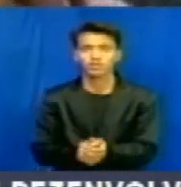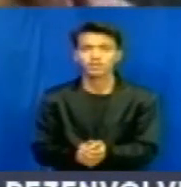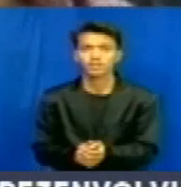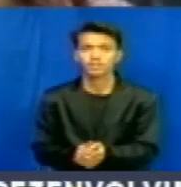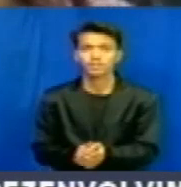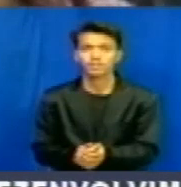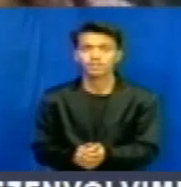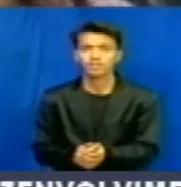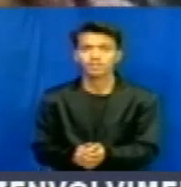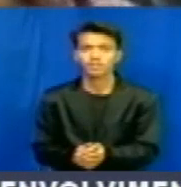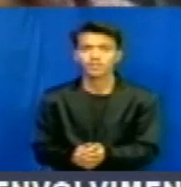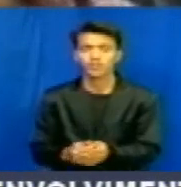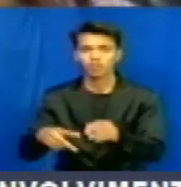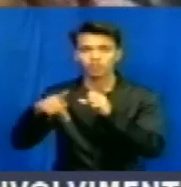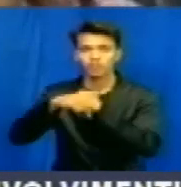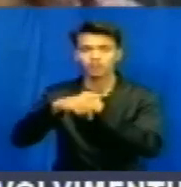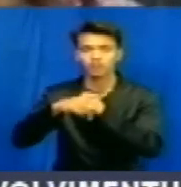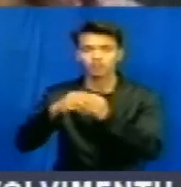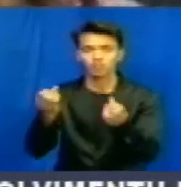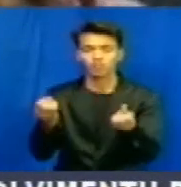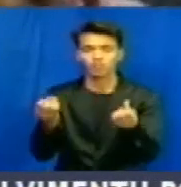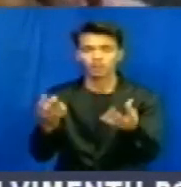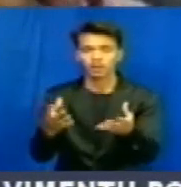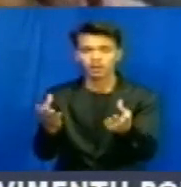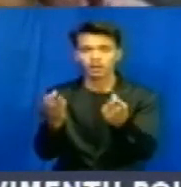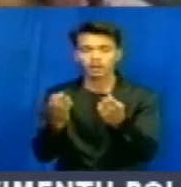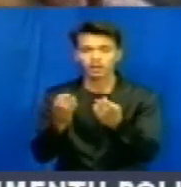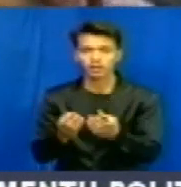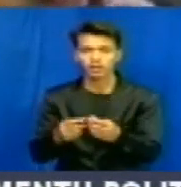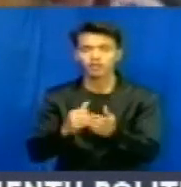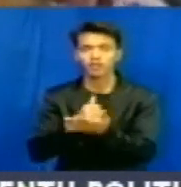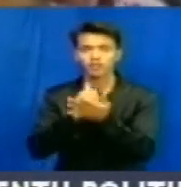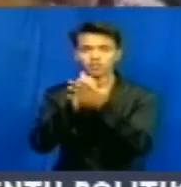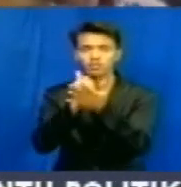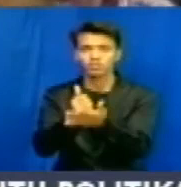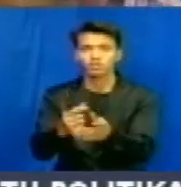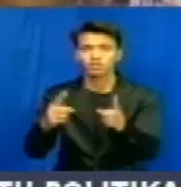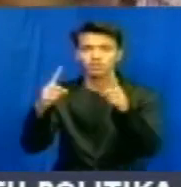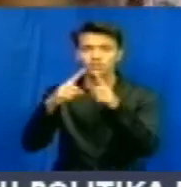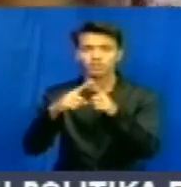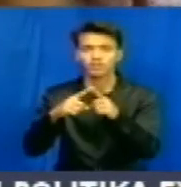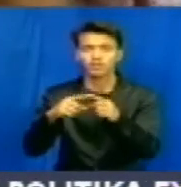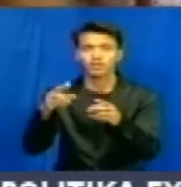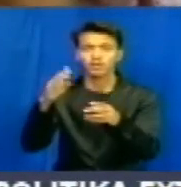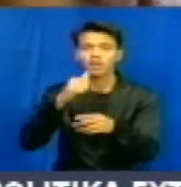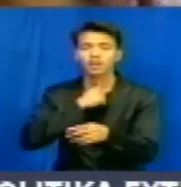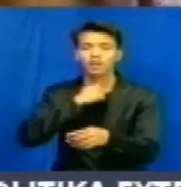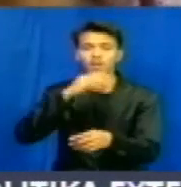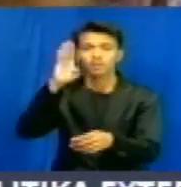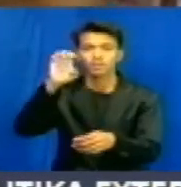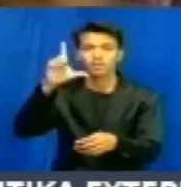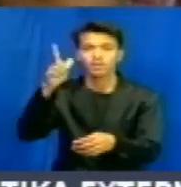e a organização no partido político e oem, a carcató a minha apoio na solidariedade a Mubelo, a nessa